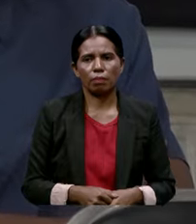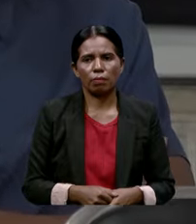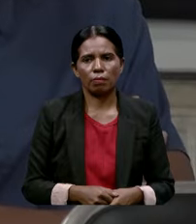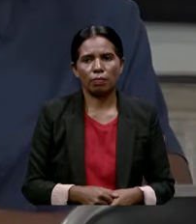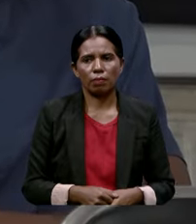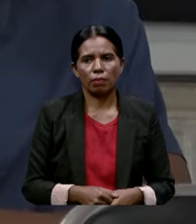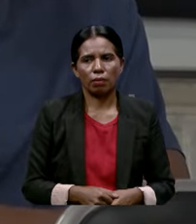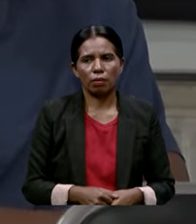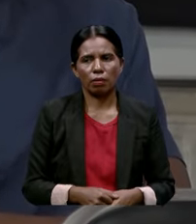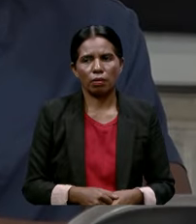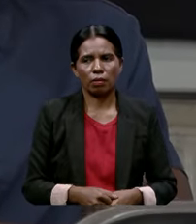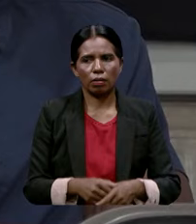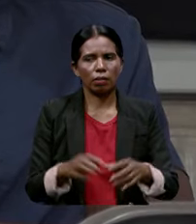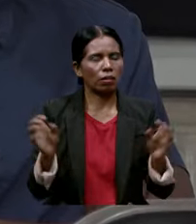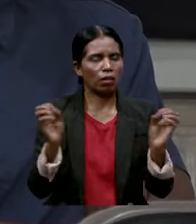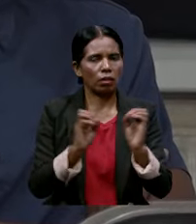ne laos alasan